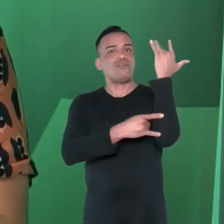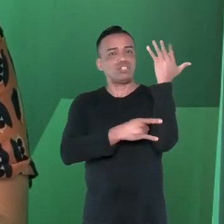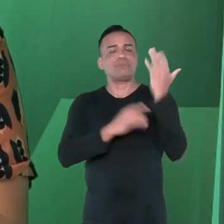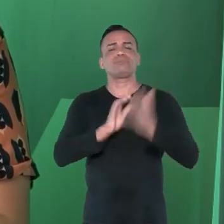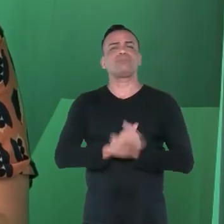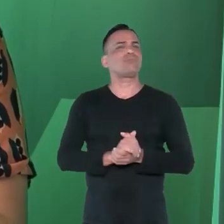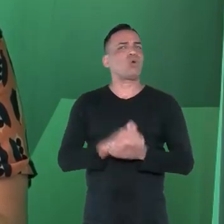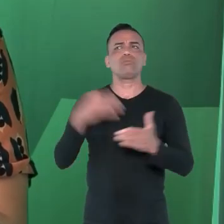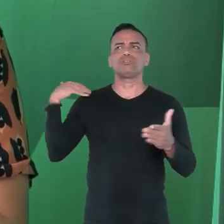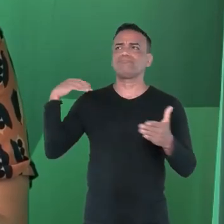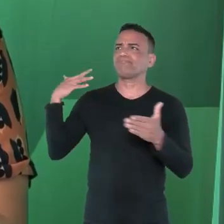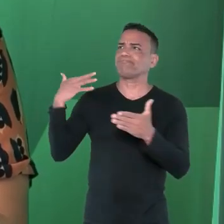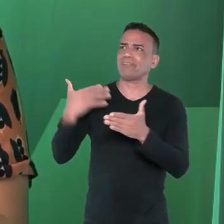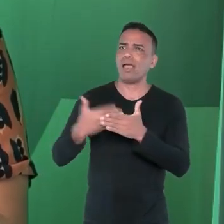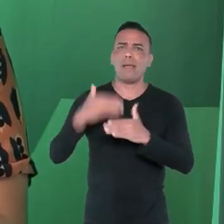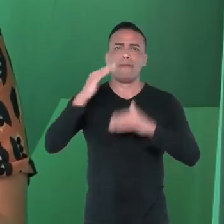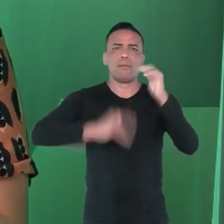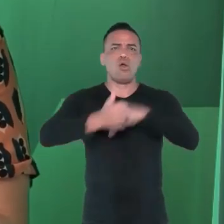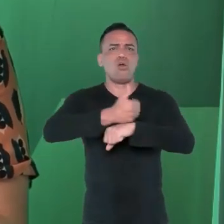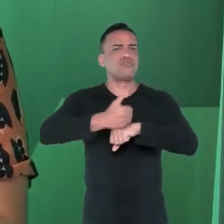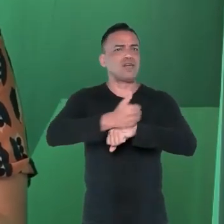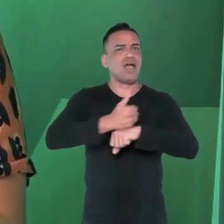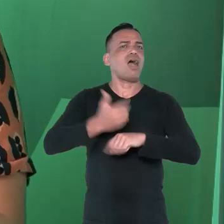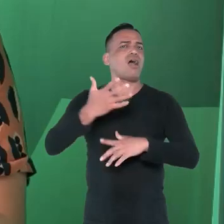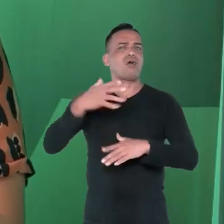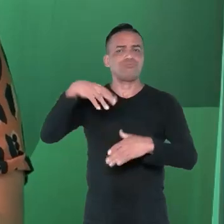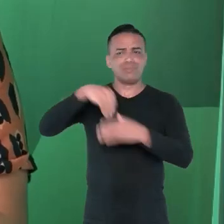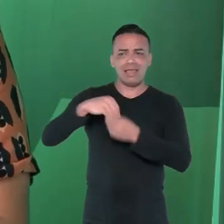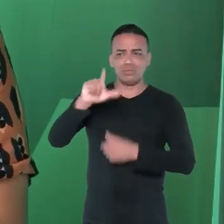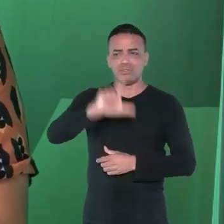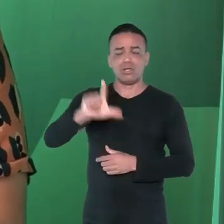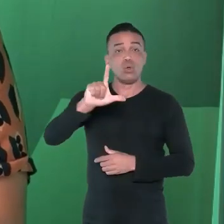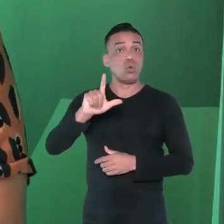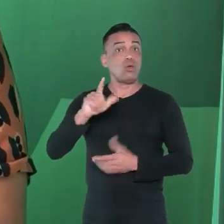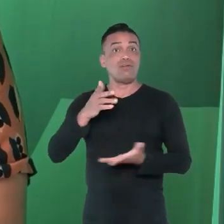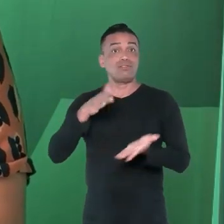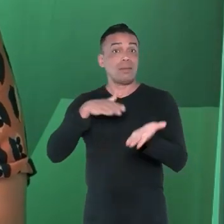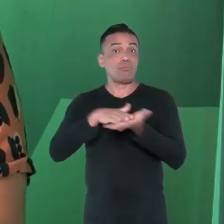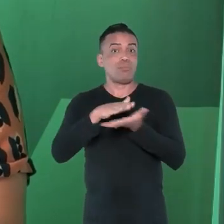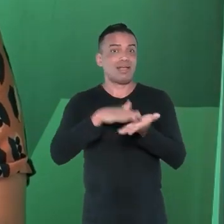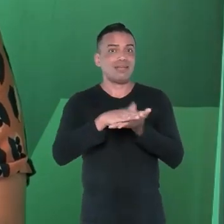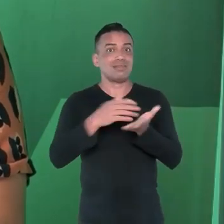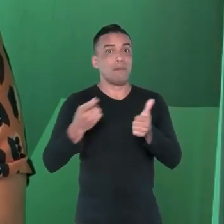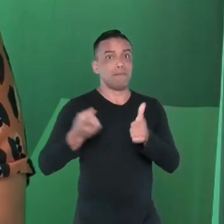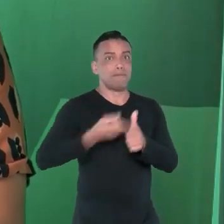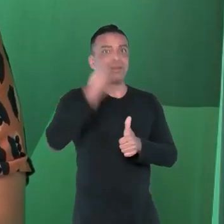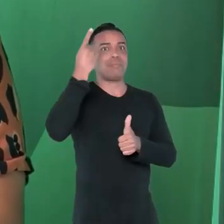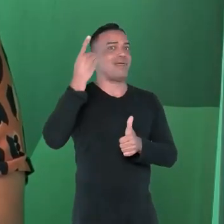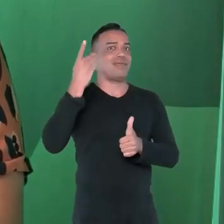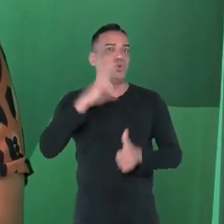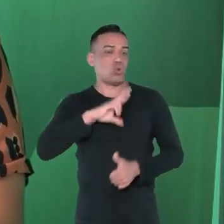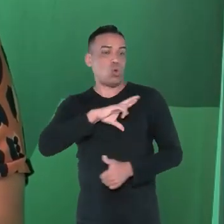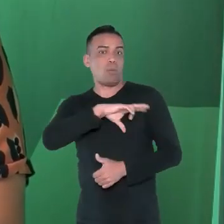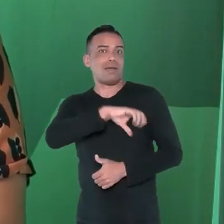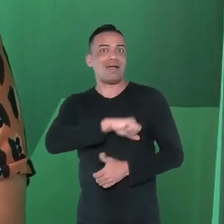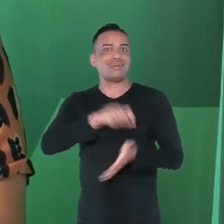de azul e verde com a logomarca do Sempre um Papo. Até o lançamento desse seu primeiro